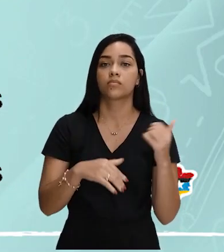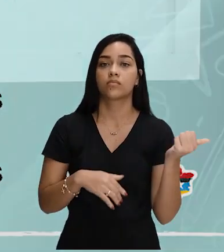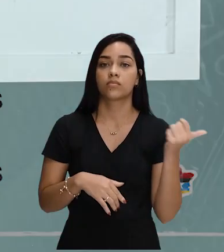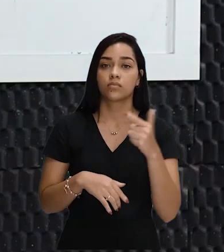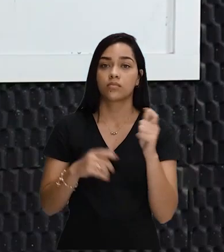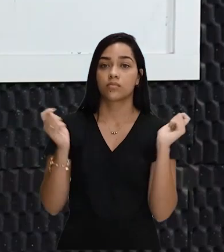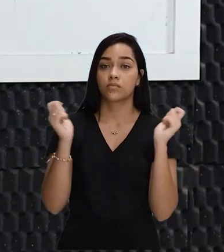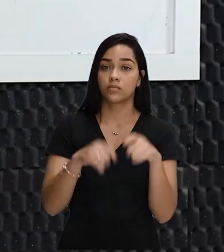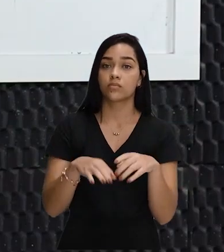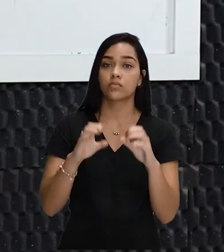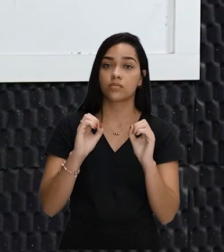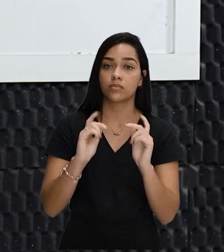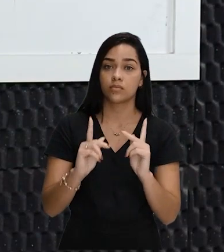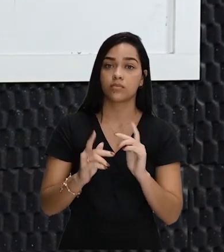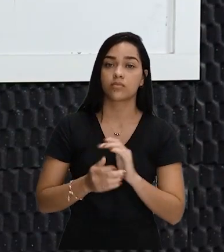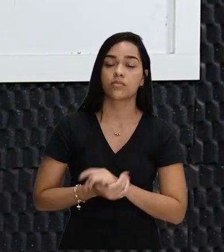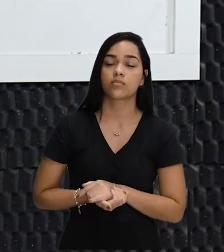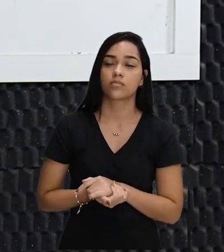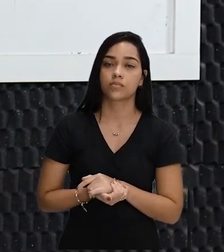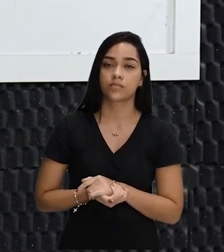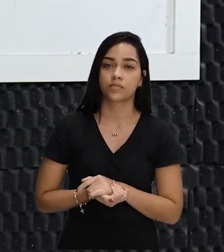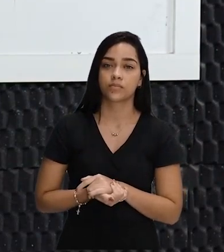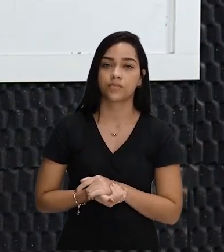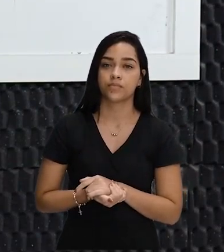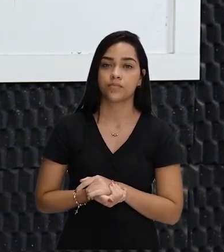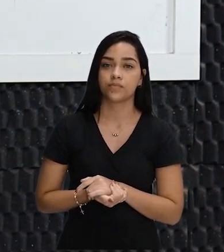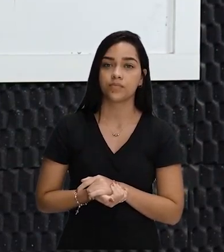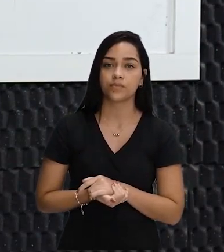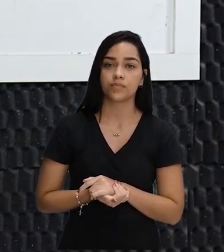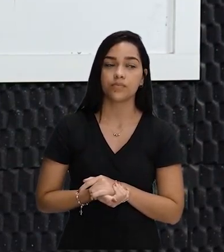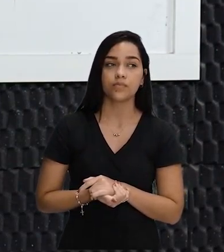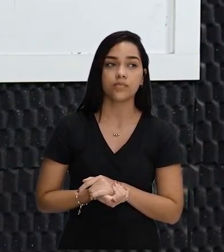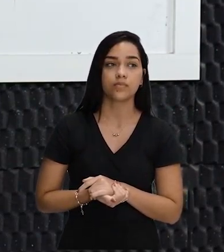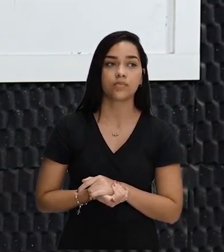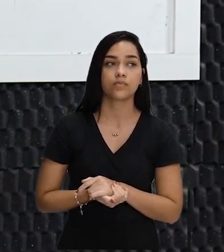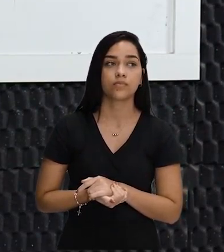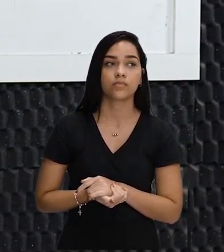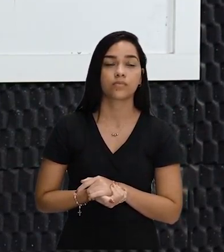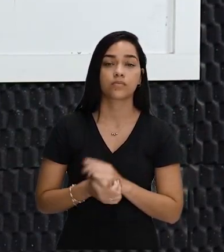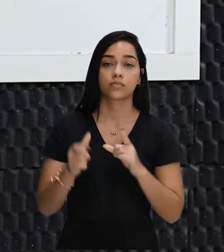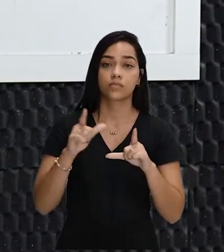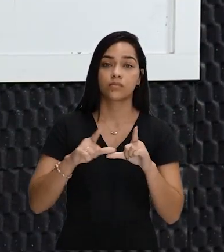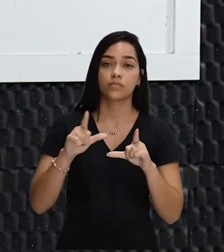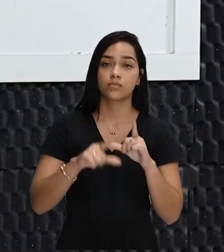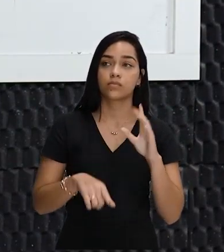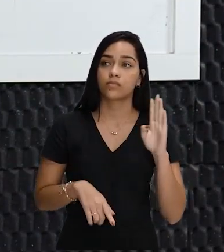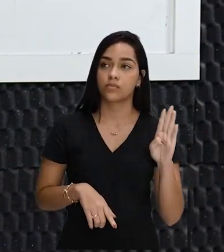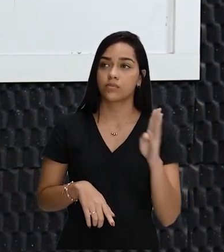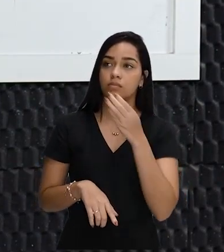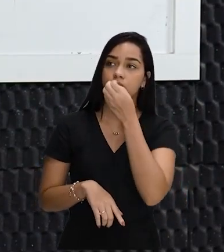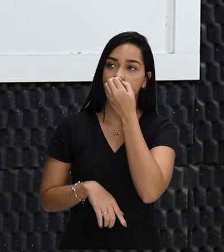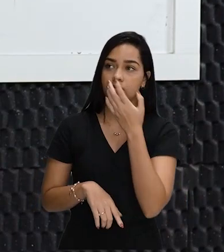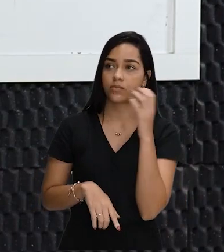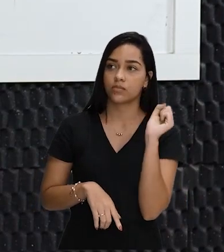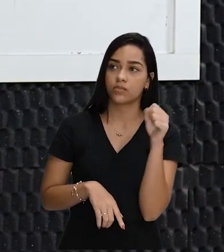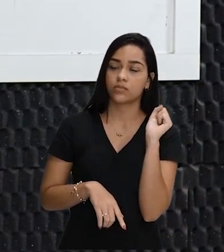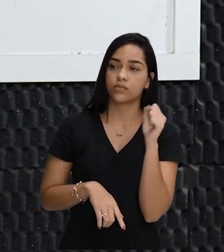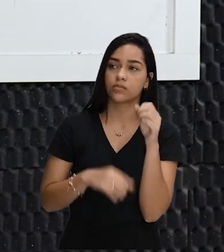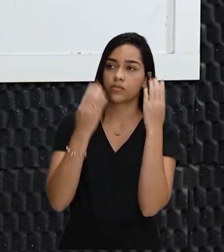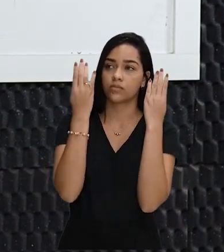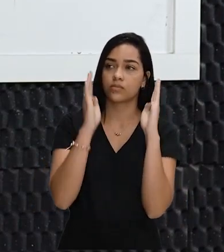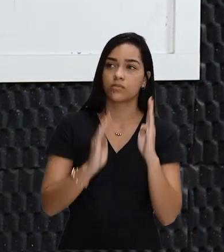possibilidade no caso foram 7 certo então questãozinha boa também de